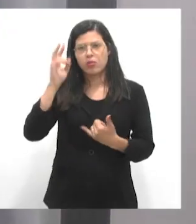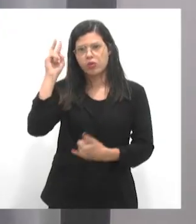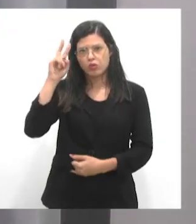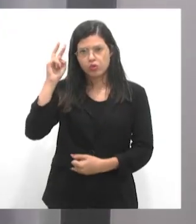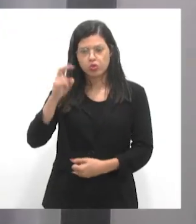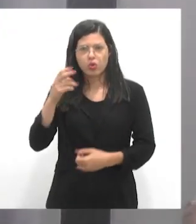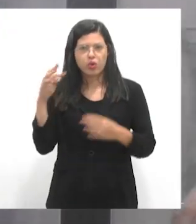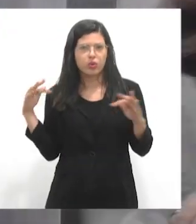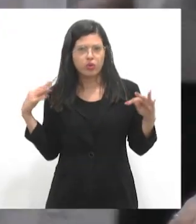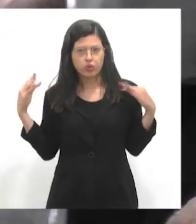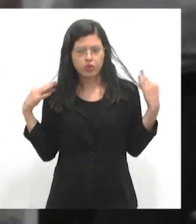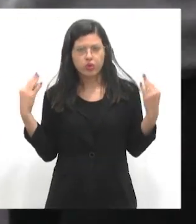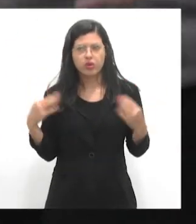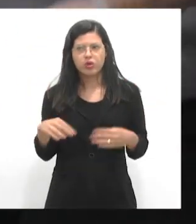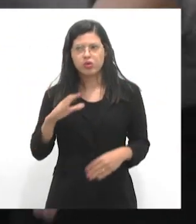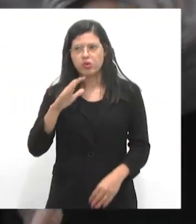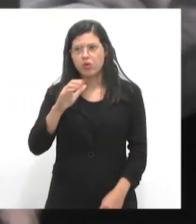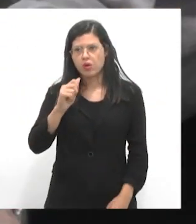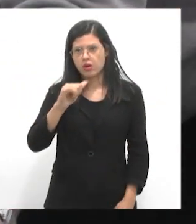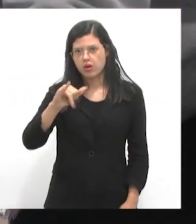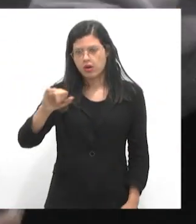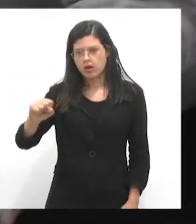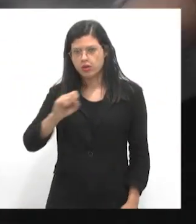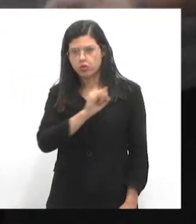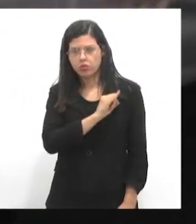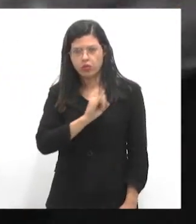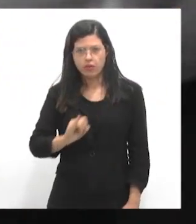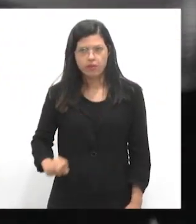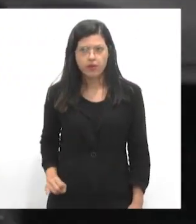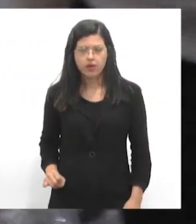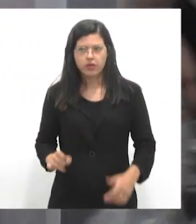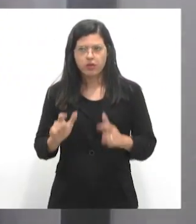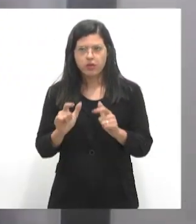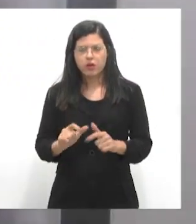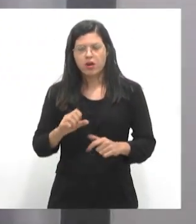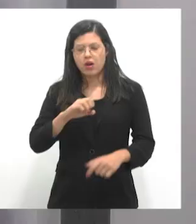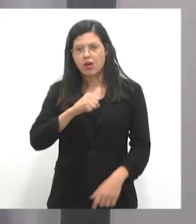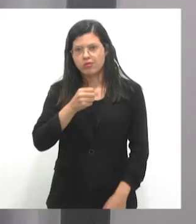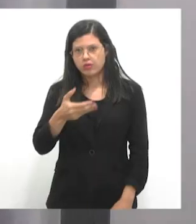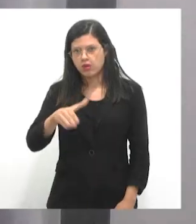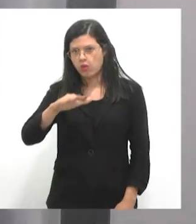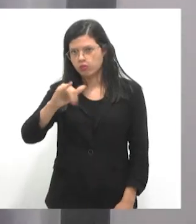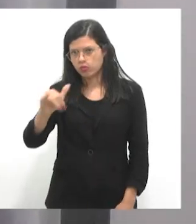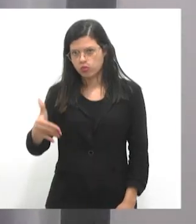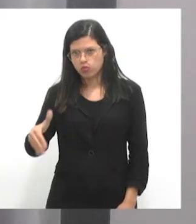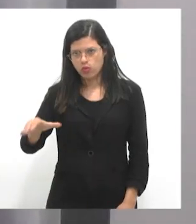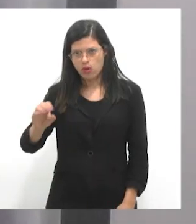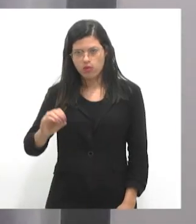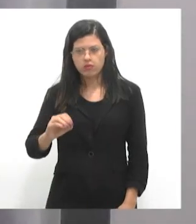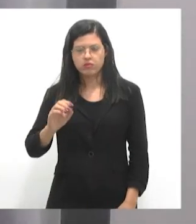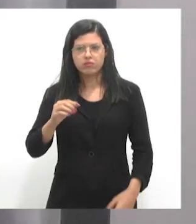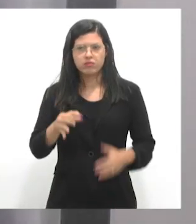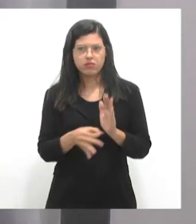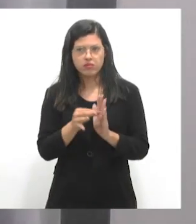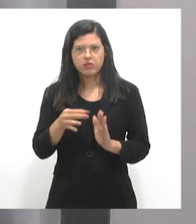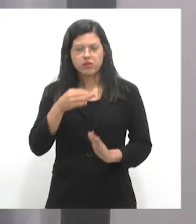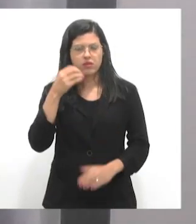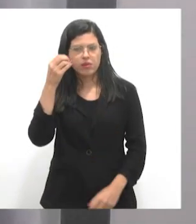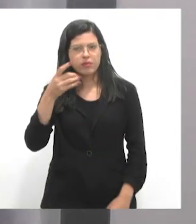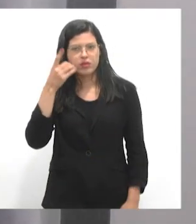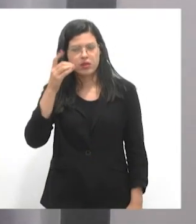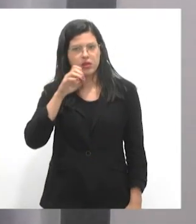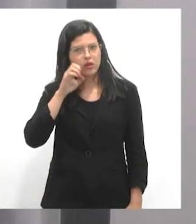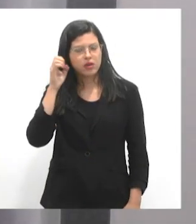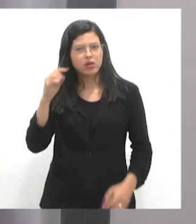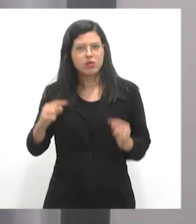Estado do Rio de Janeiro, o cais do Imperador, localizado em São João da Barra. Para aparecer, deputada Élica. Constitucionalidade